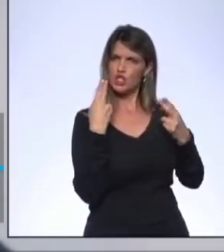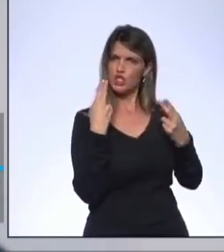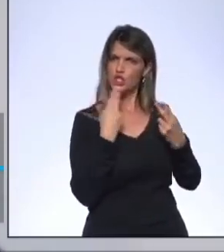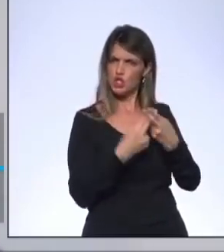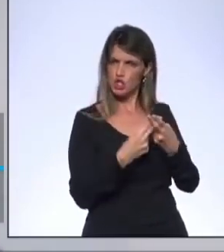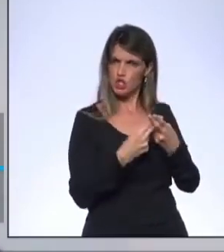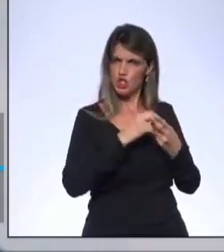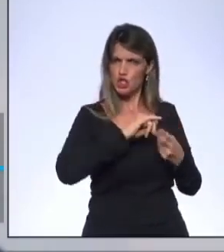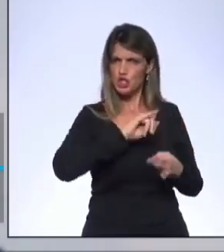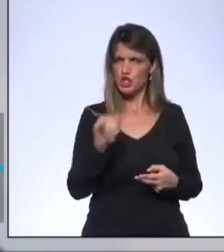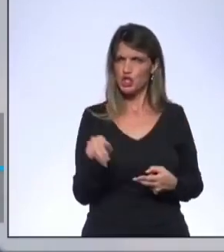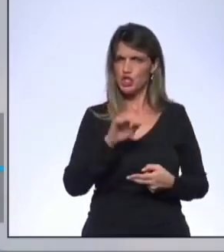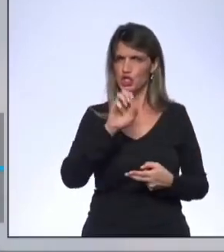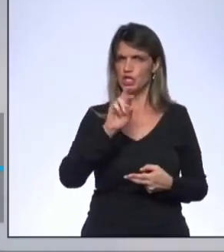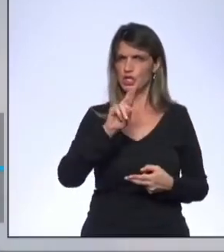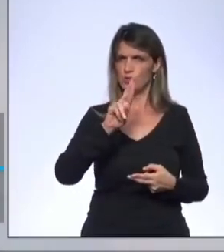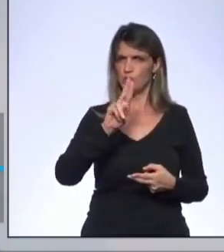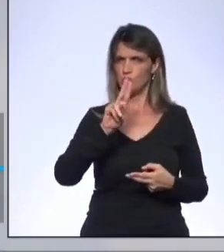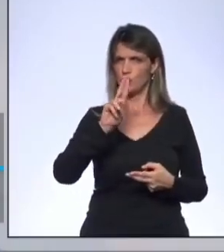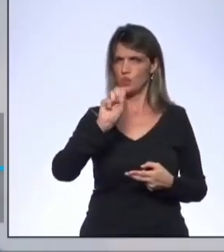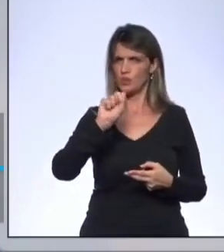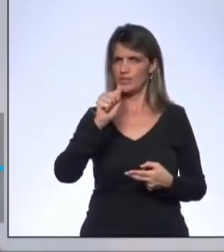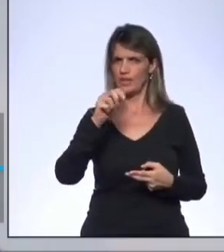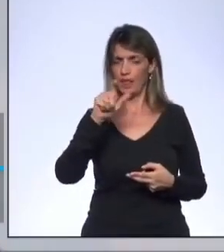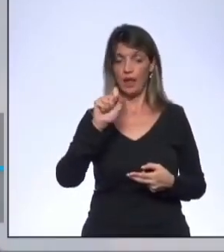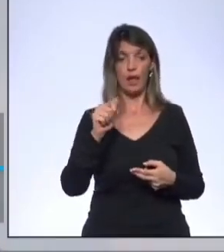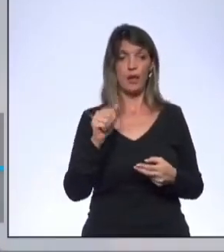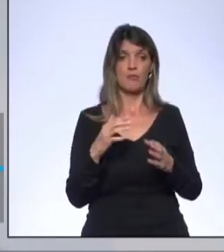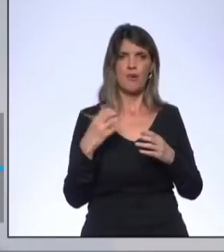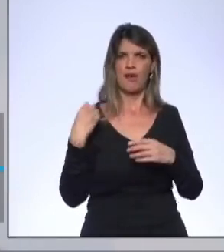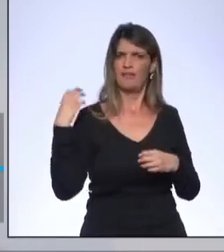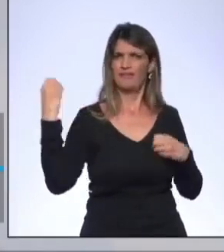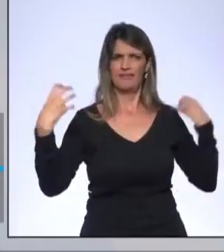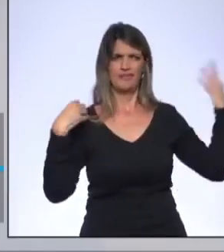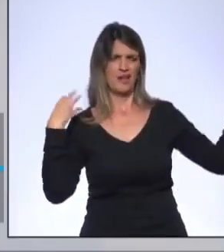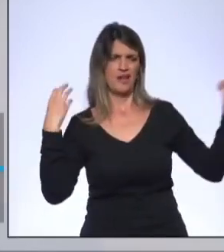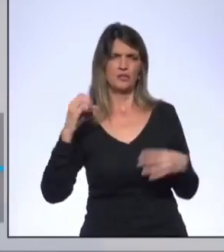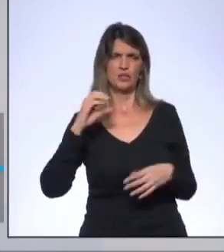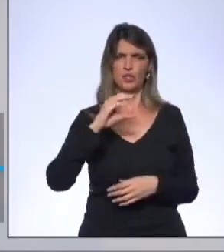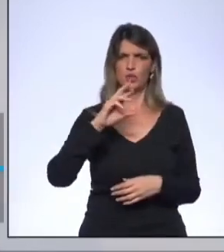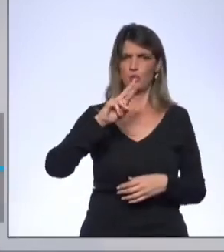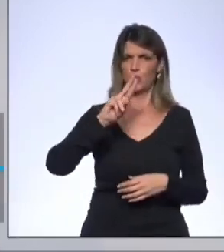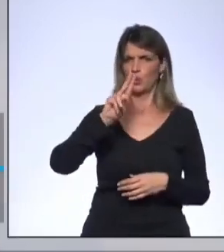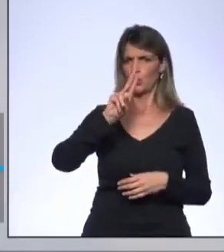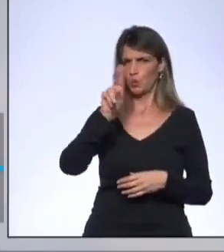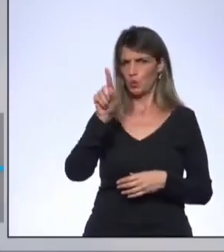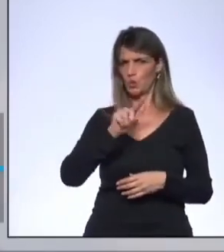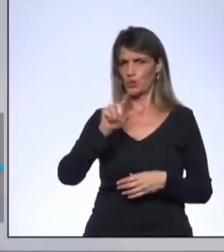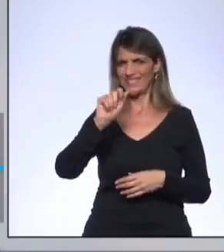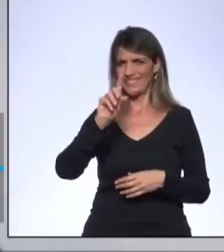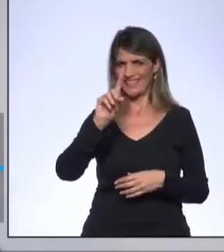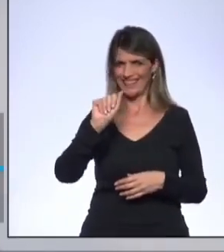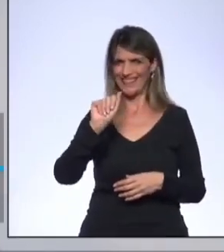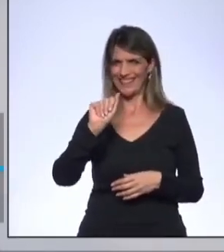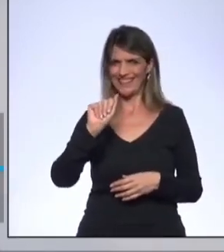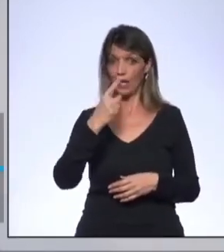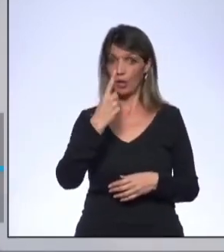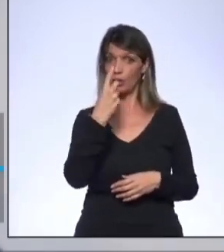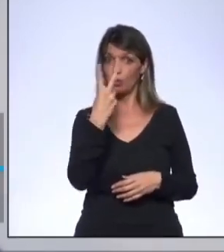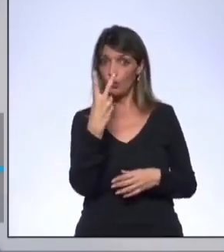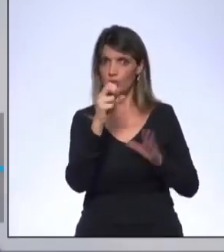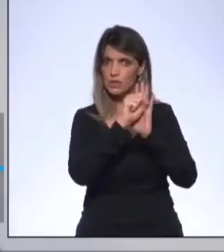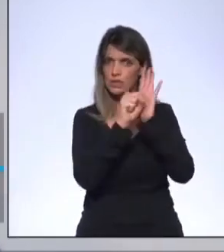aquele território ali, tá? Só que as cruzadas levaram muito tempo, nós tivemos cerca de 12 cruzadas aí do